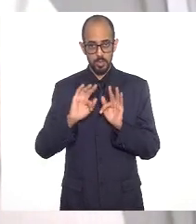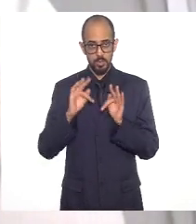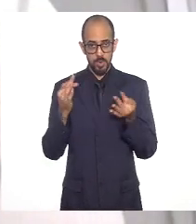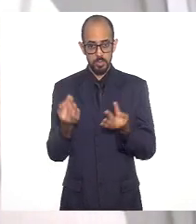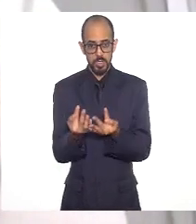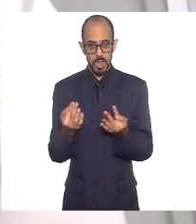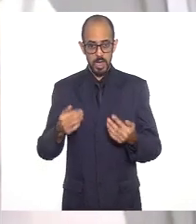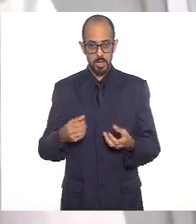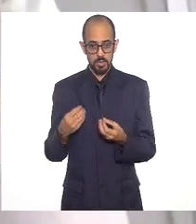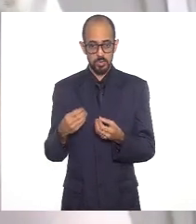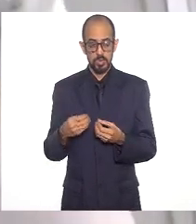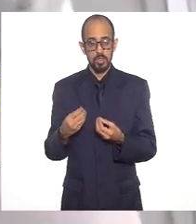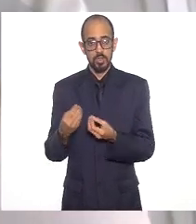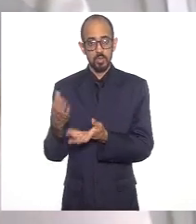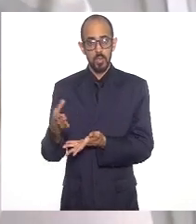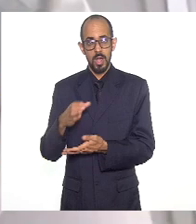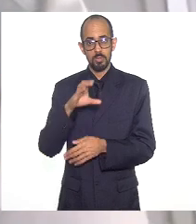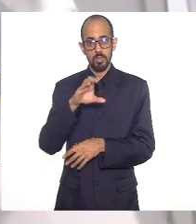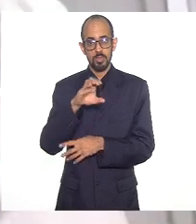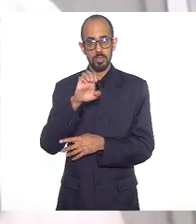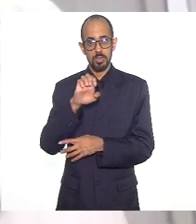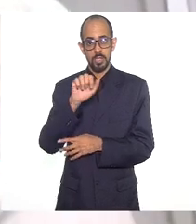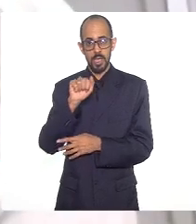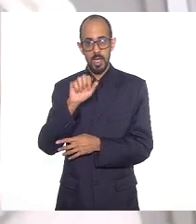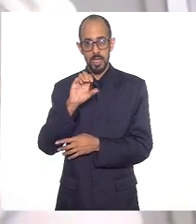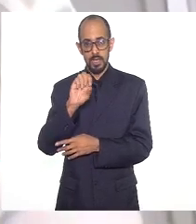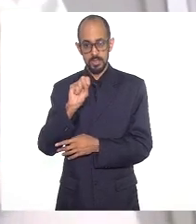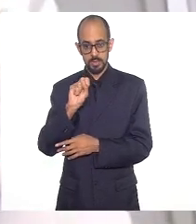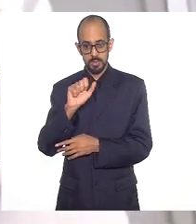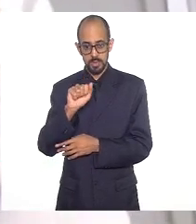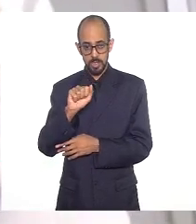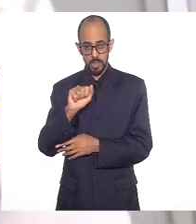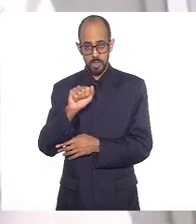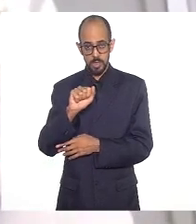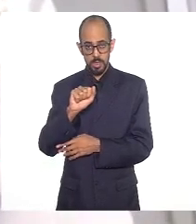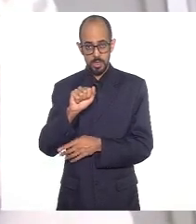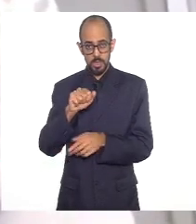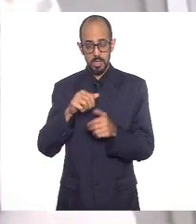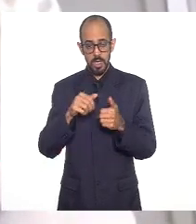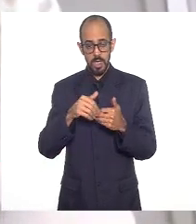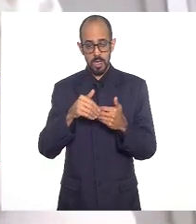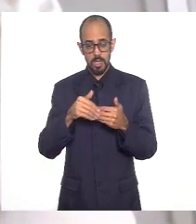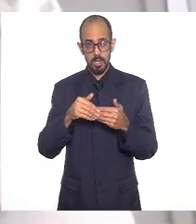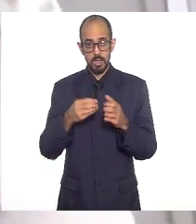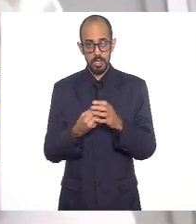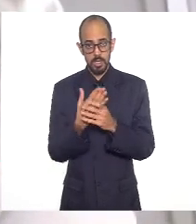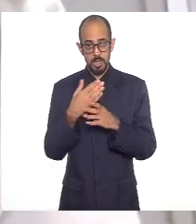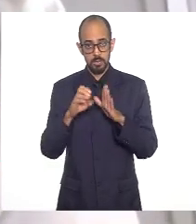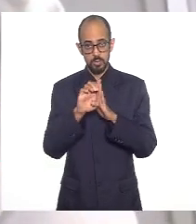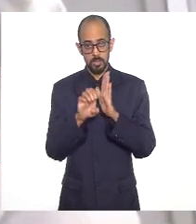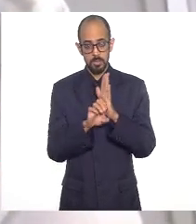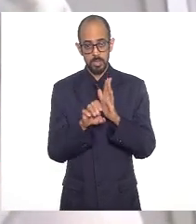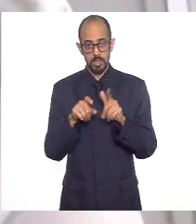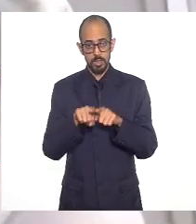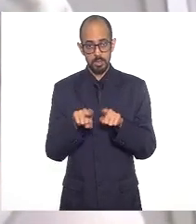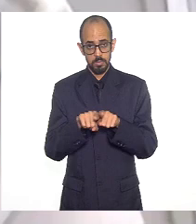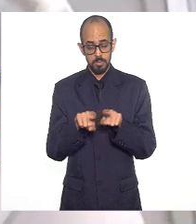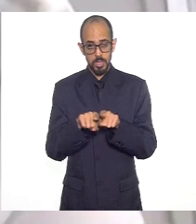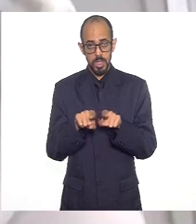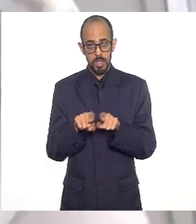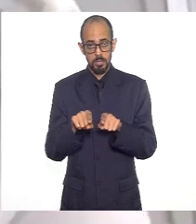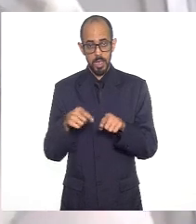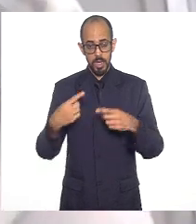doado pelo SEASA. Abrimos também uma emenda no sentido de ampliar o diálogo, né, de retomar